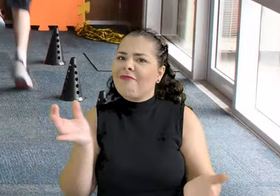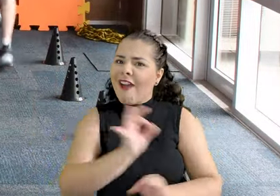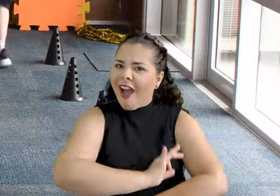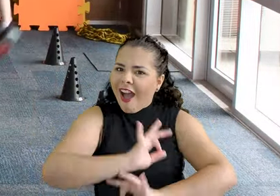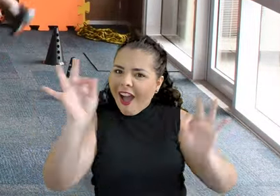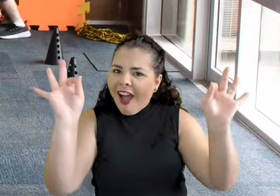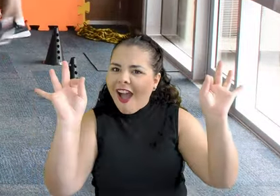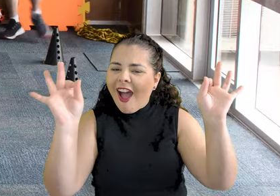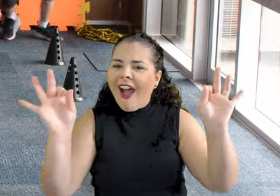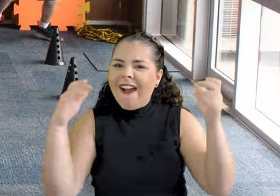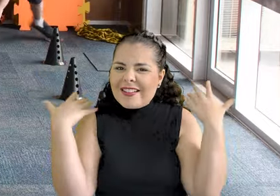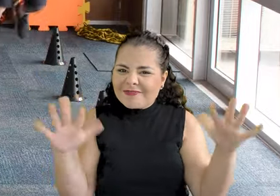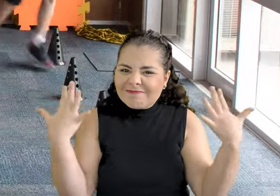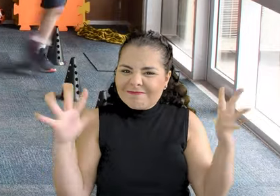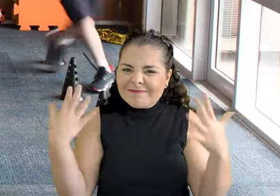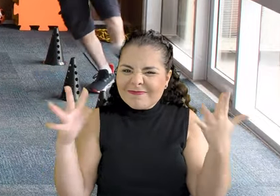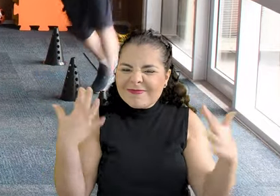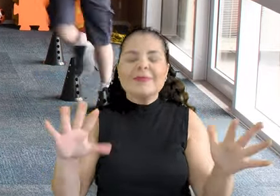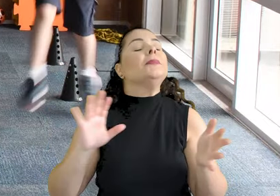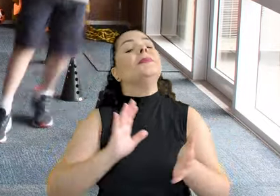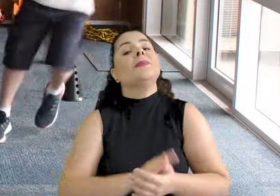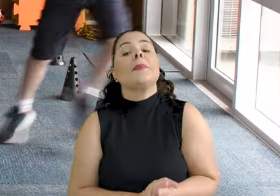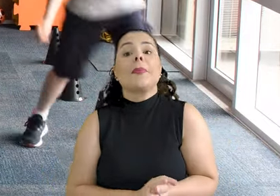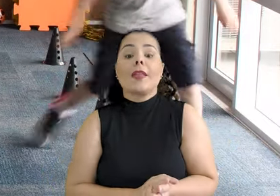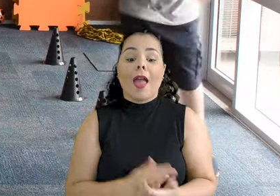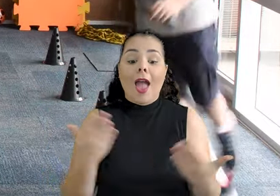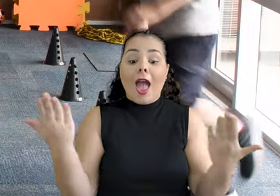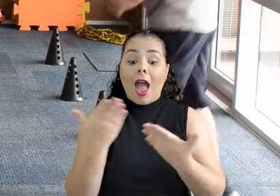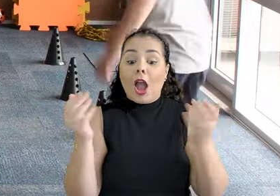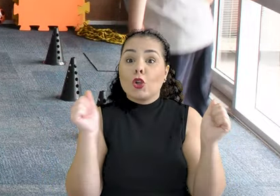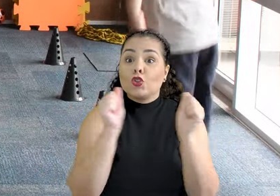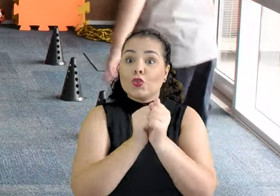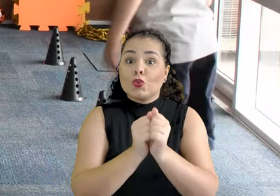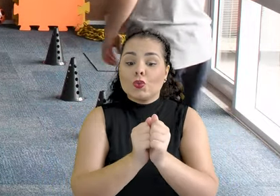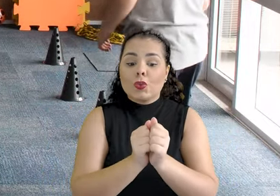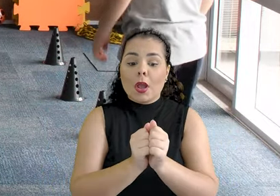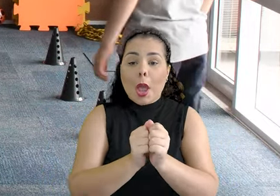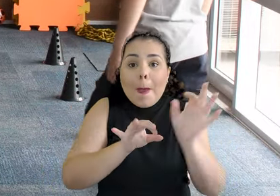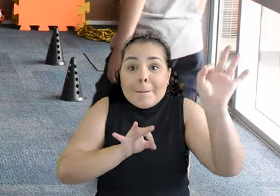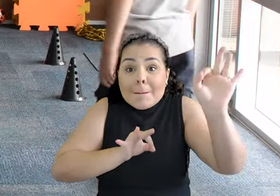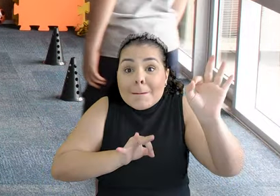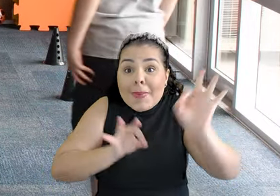só! Opa, oba, oba! Zigue-zague!